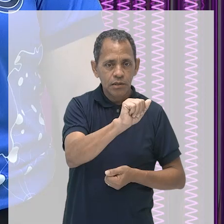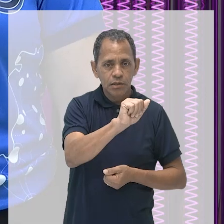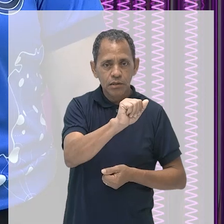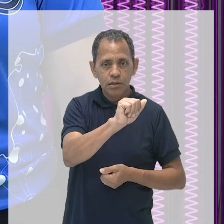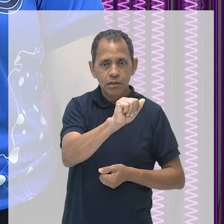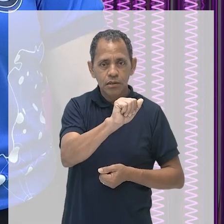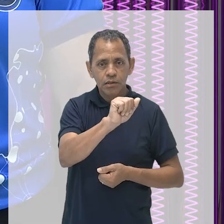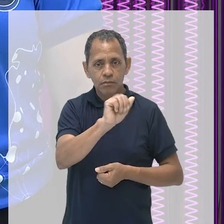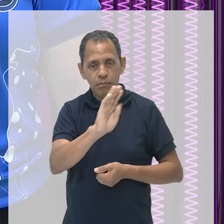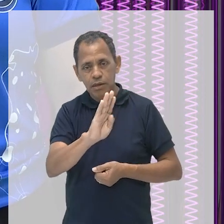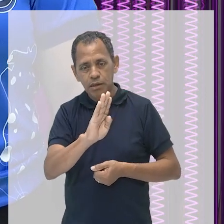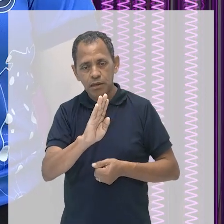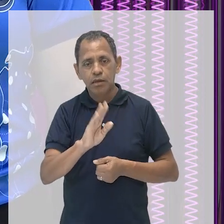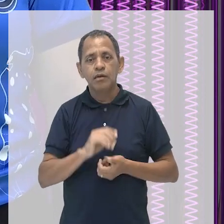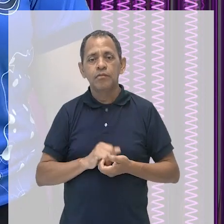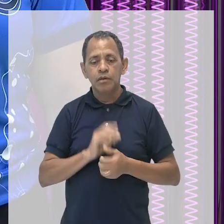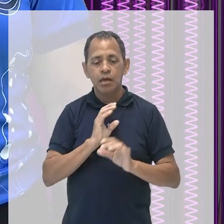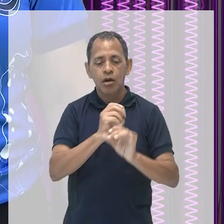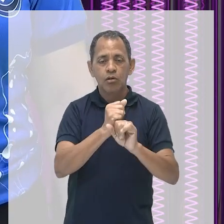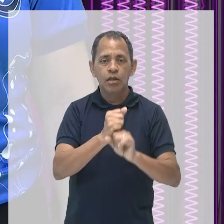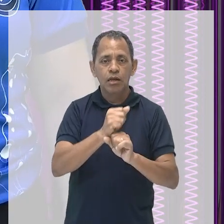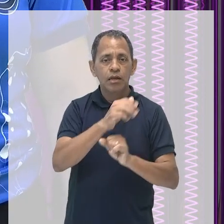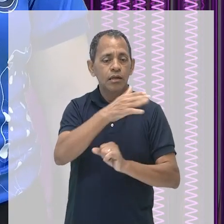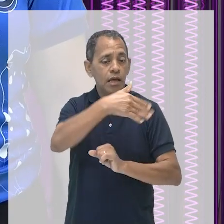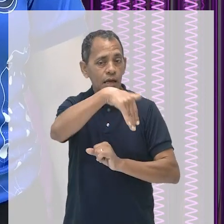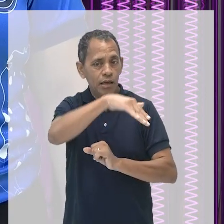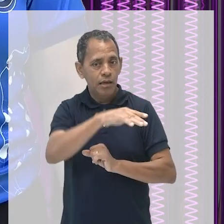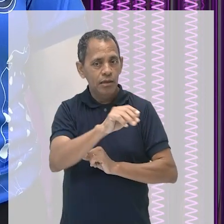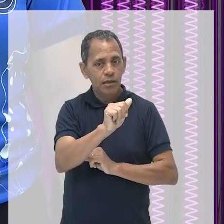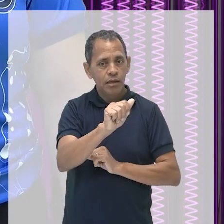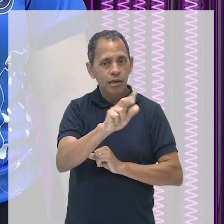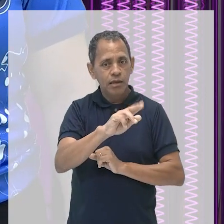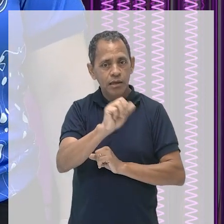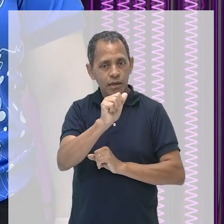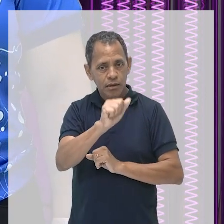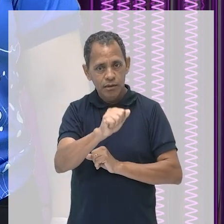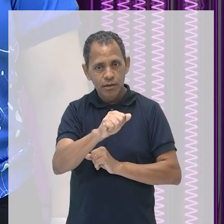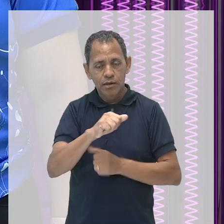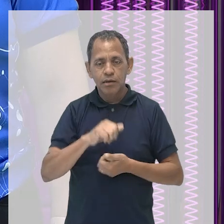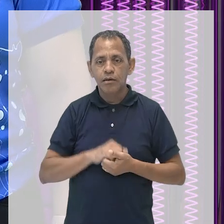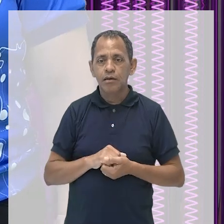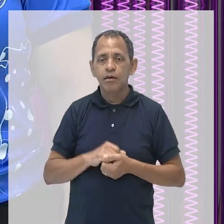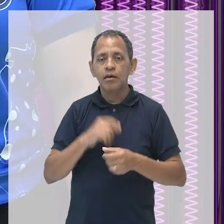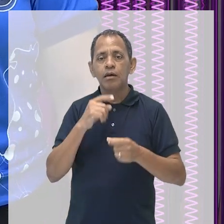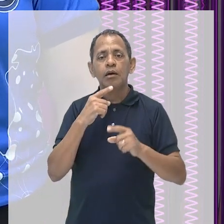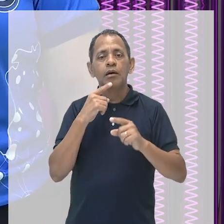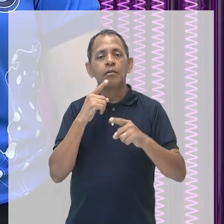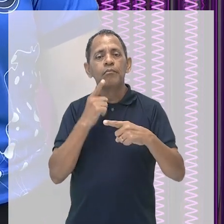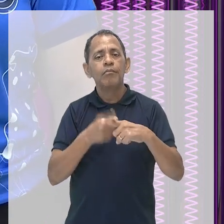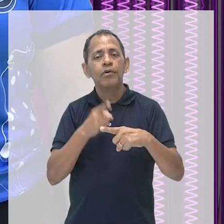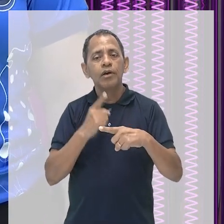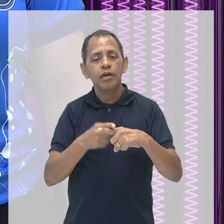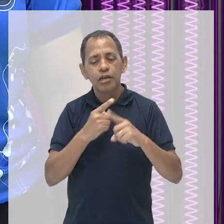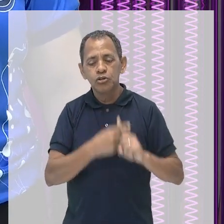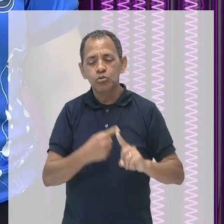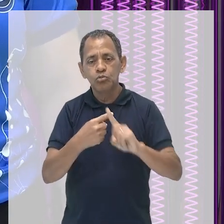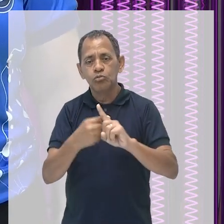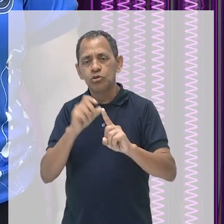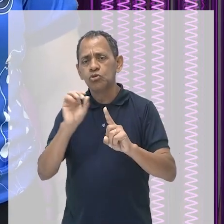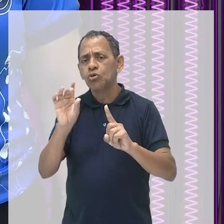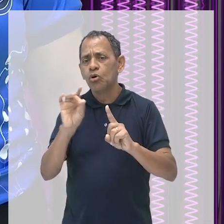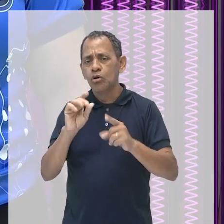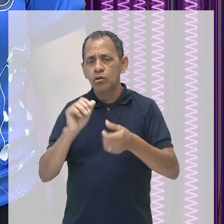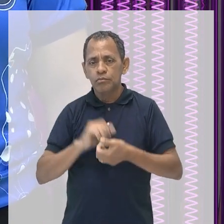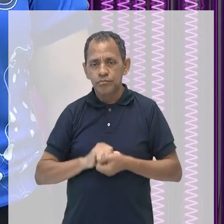calcular a área da base, né? Por que é só multiplicar A e B para calcular a área